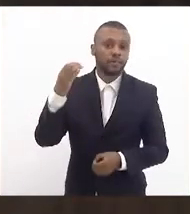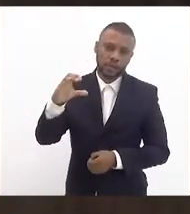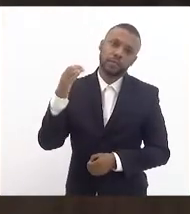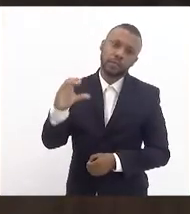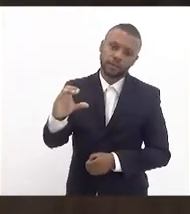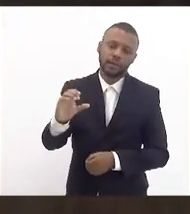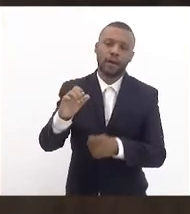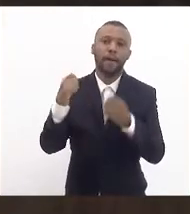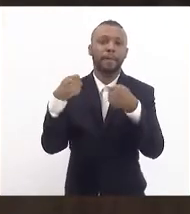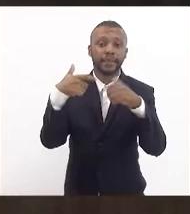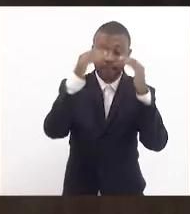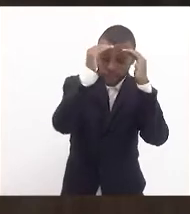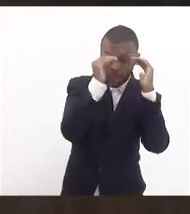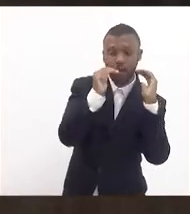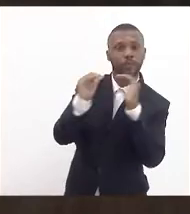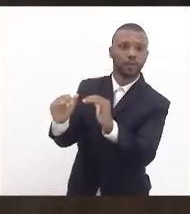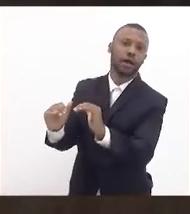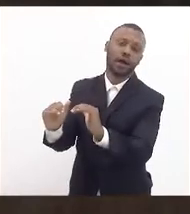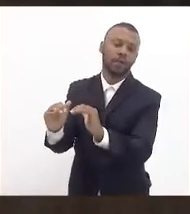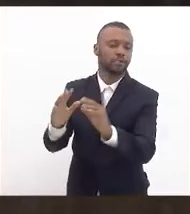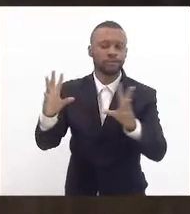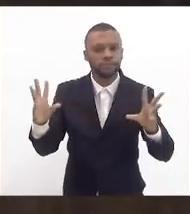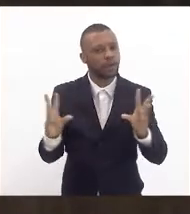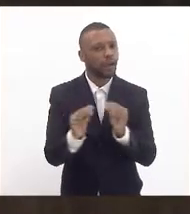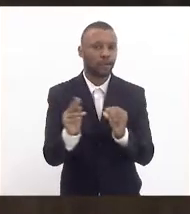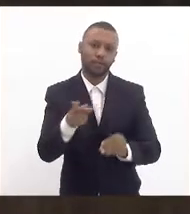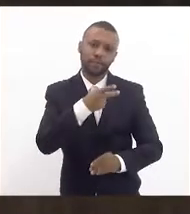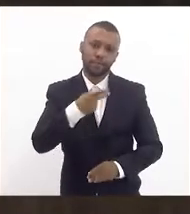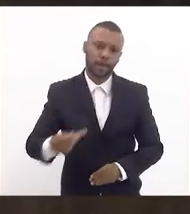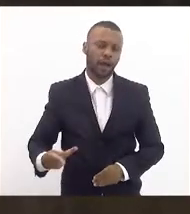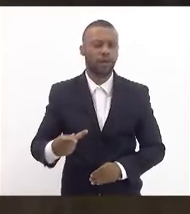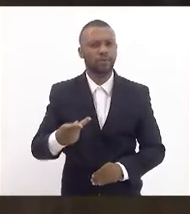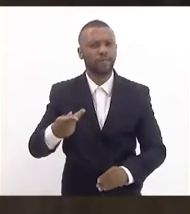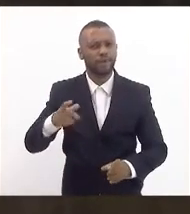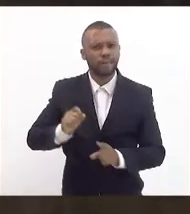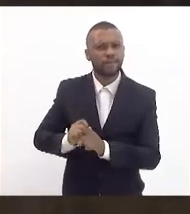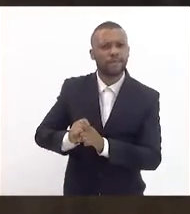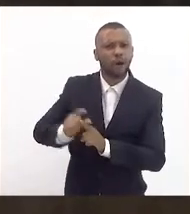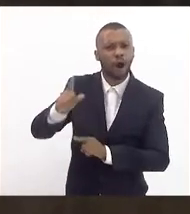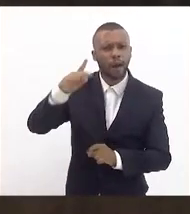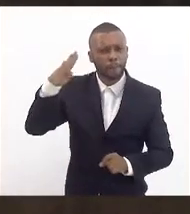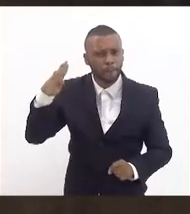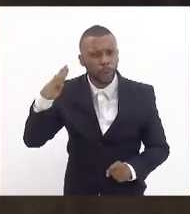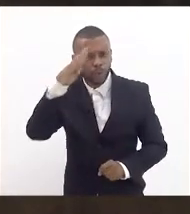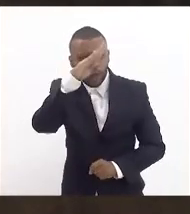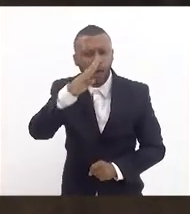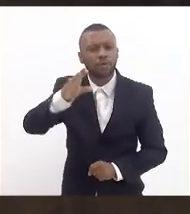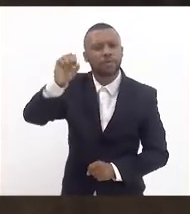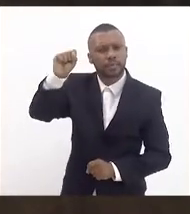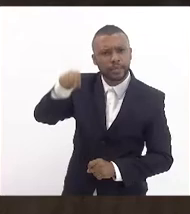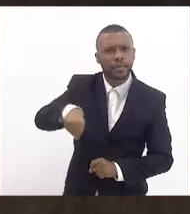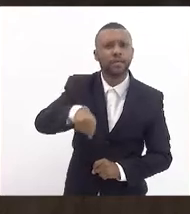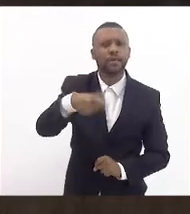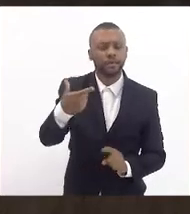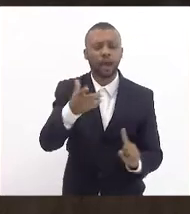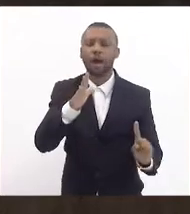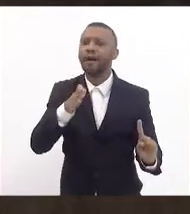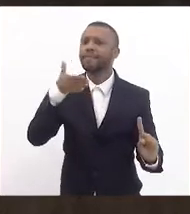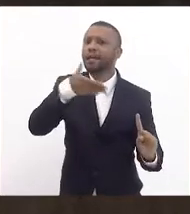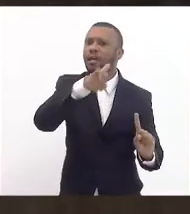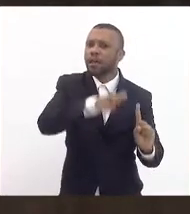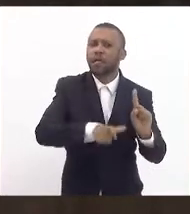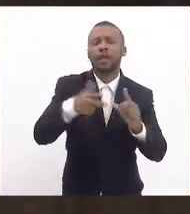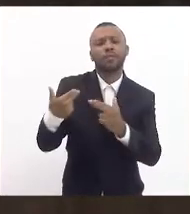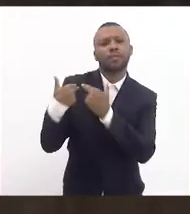ser respeitada. E é isso, senhor presidente. Bolsonaro é, sim, uma figura responsável